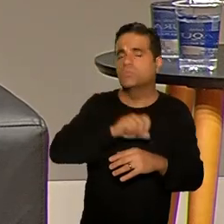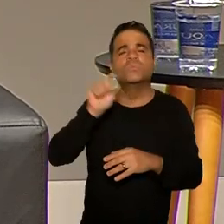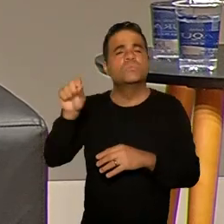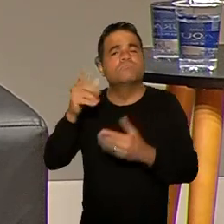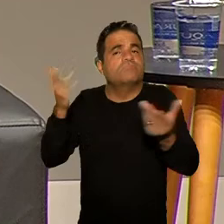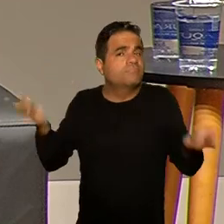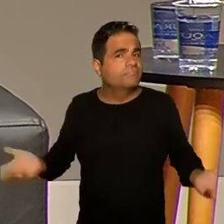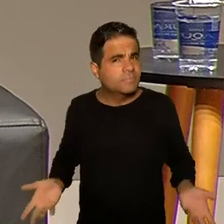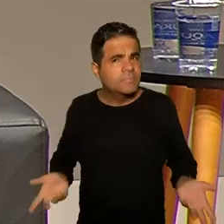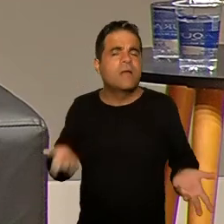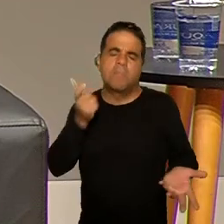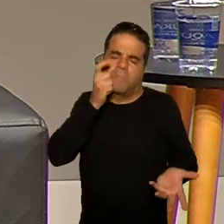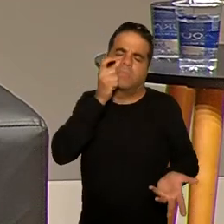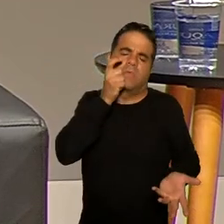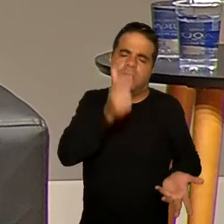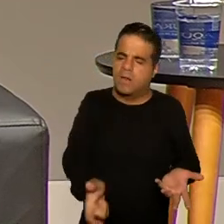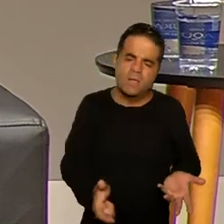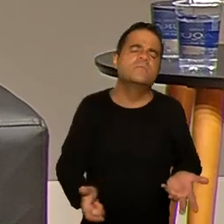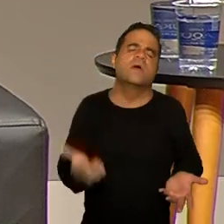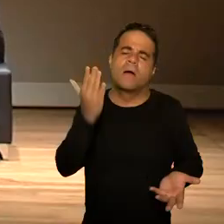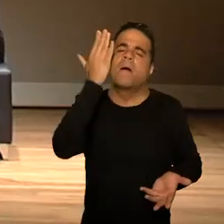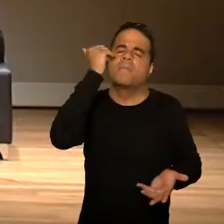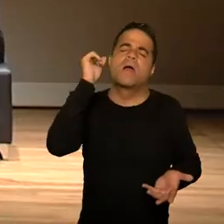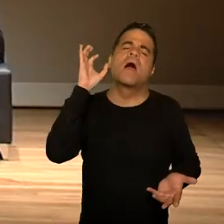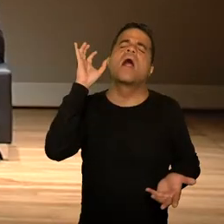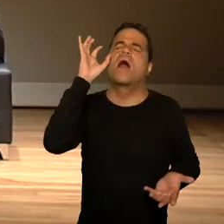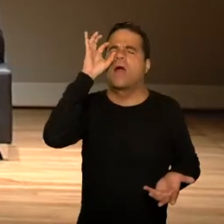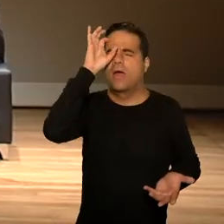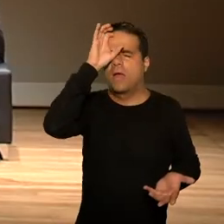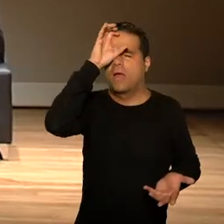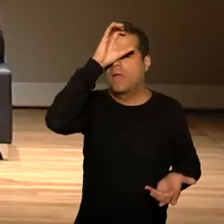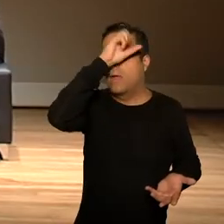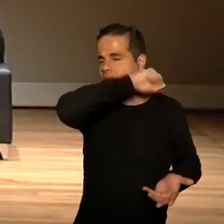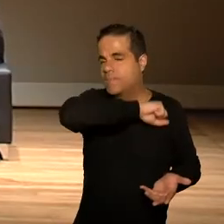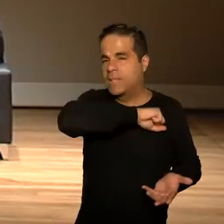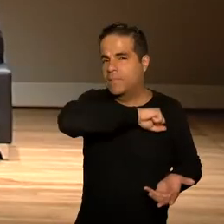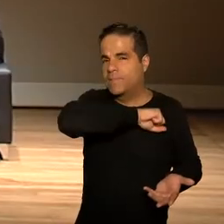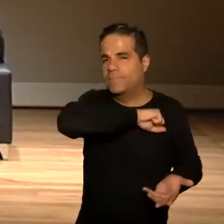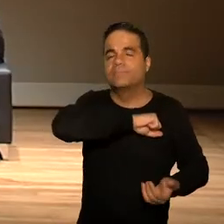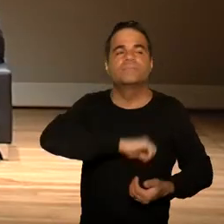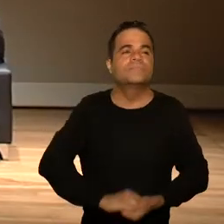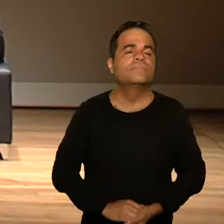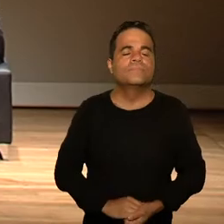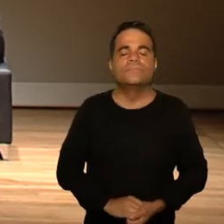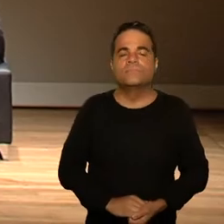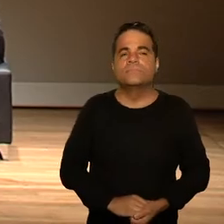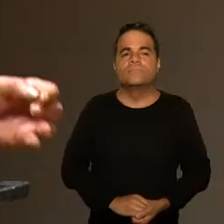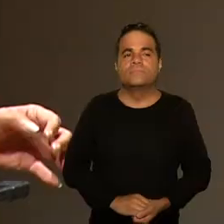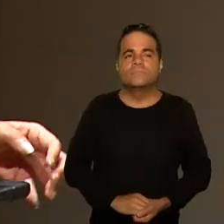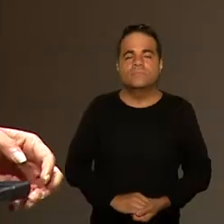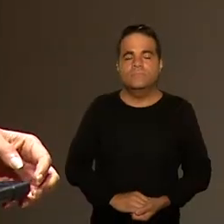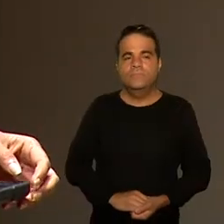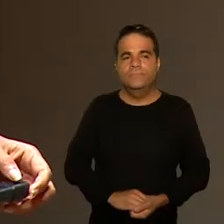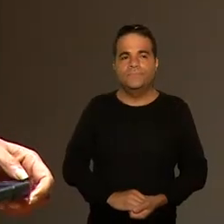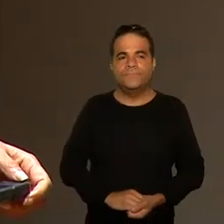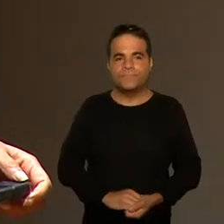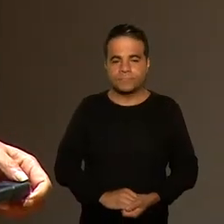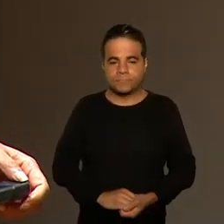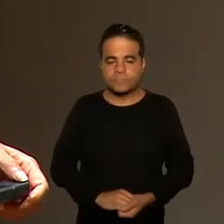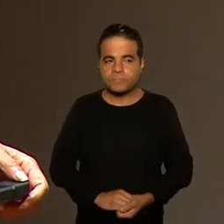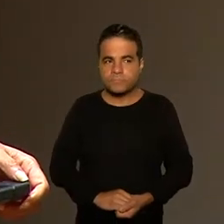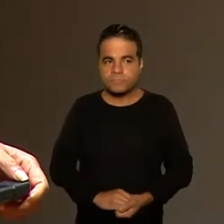os públicos isso me interessa sobre a maneira o mediador dentro das instituições